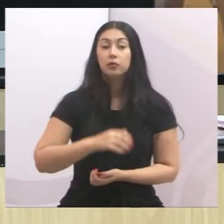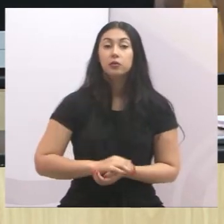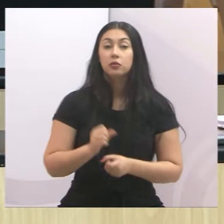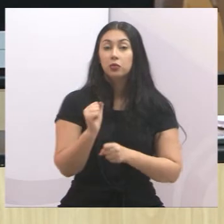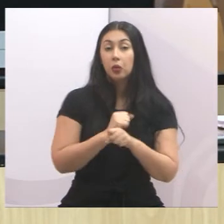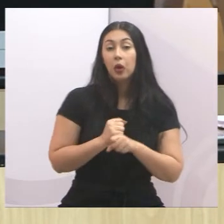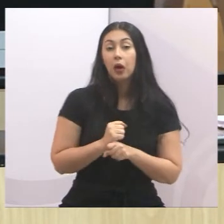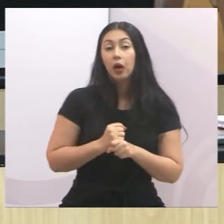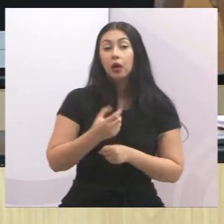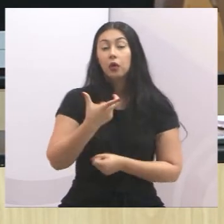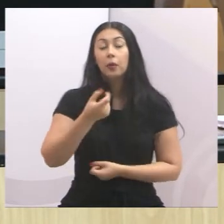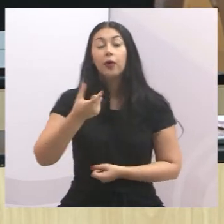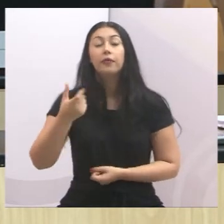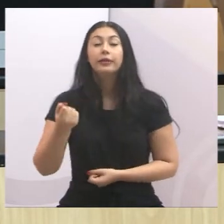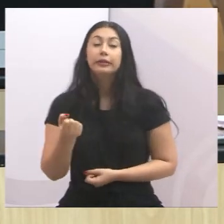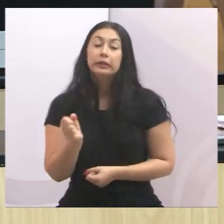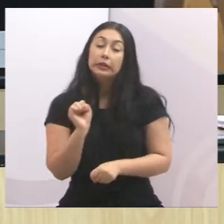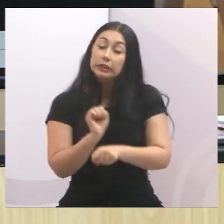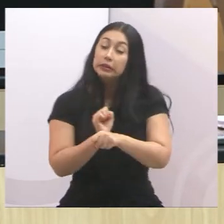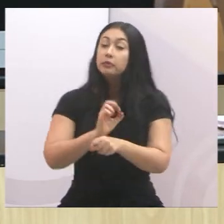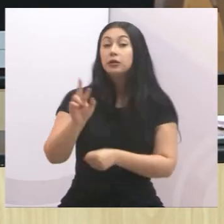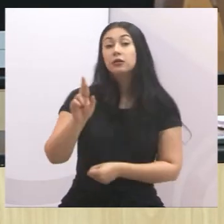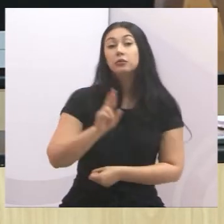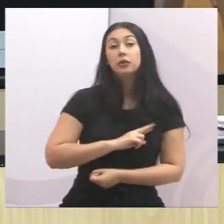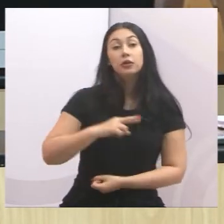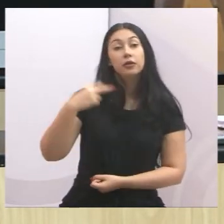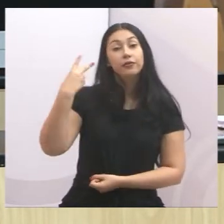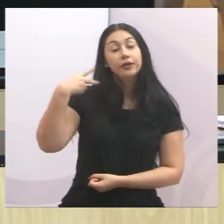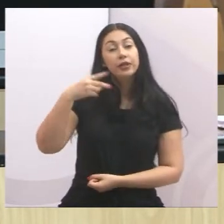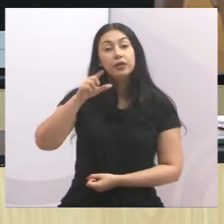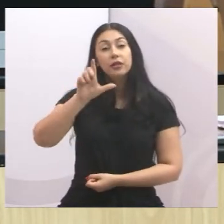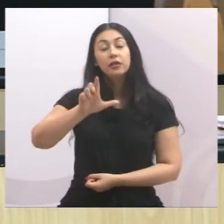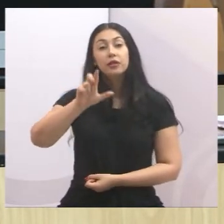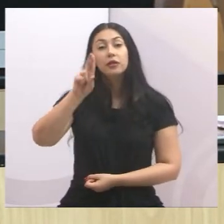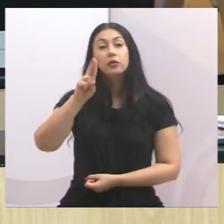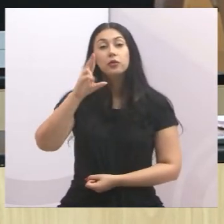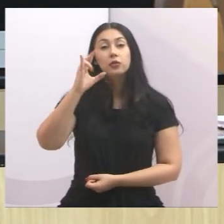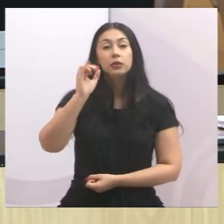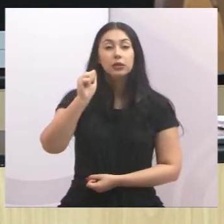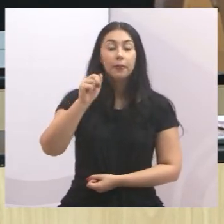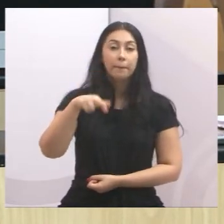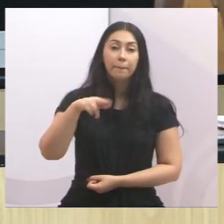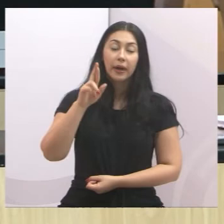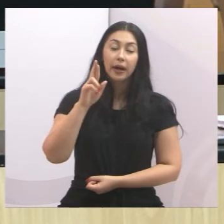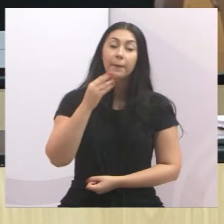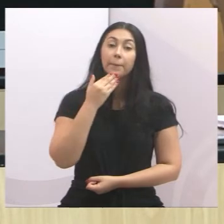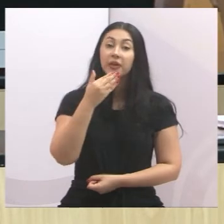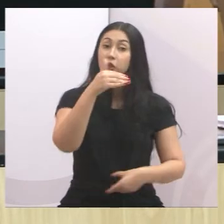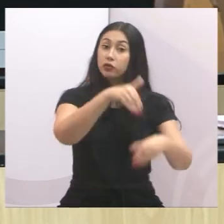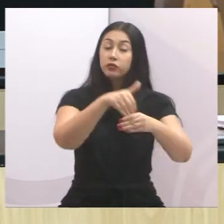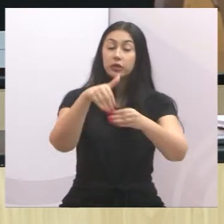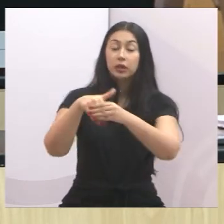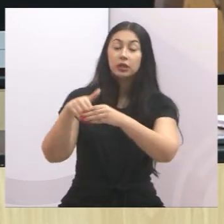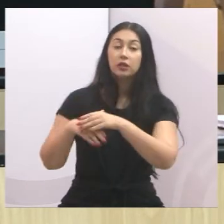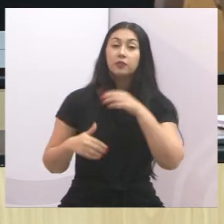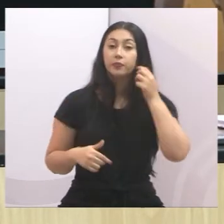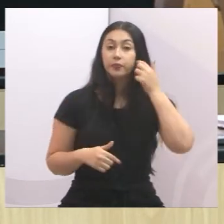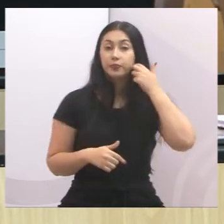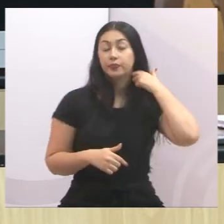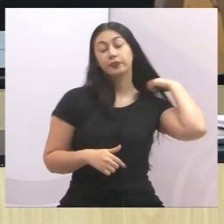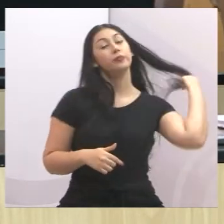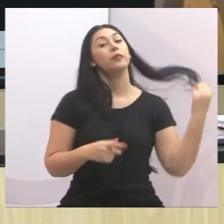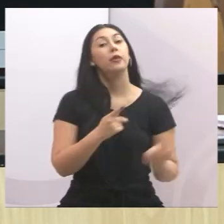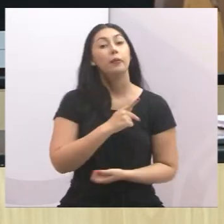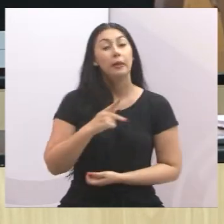efetivação de serviços. O aguardo de manifestação subscrevemos. Vereadora Lucimar Ponciano. Senhor presidente, foi solicitada votação.